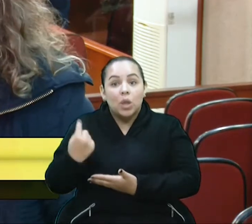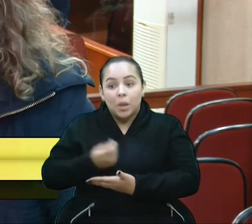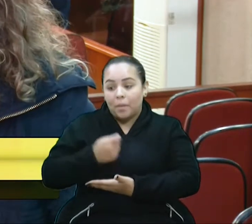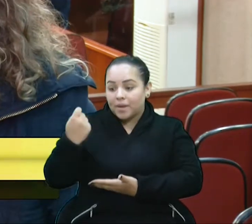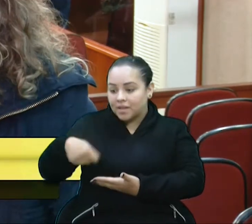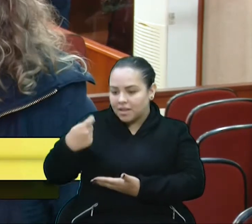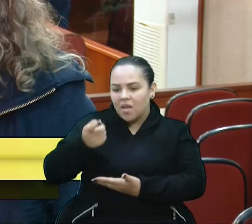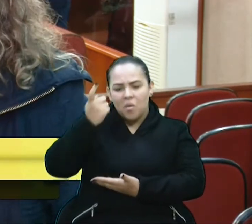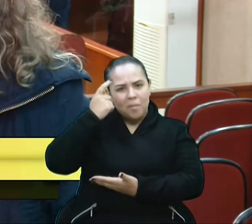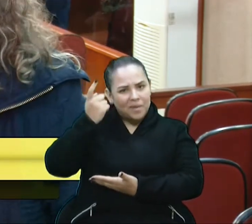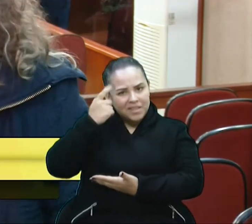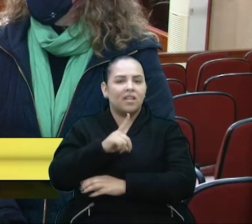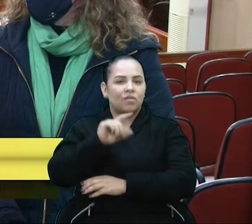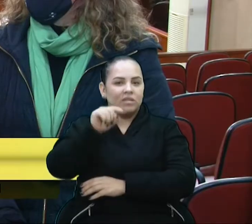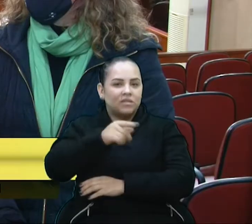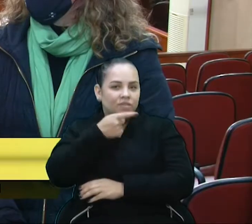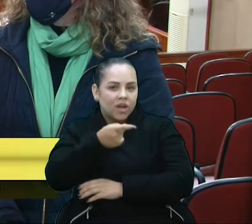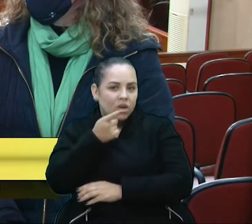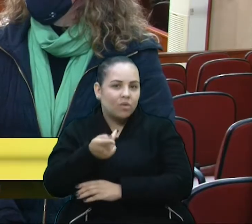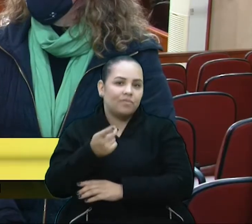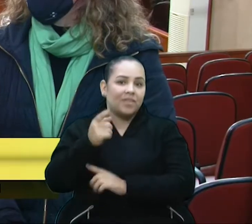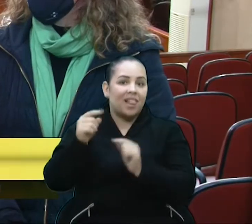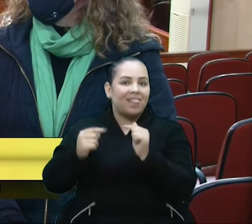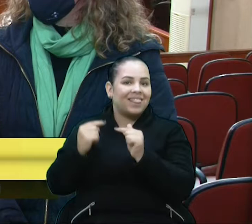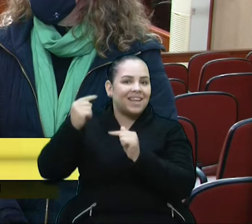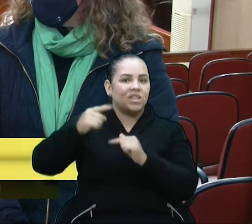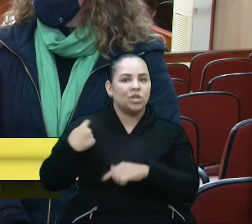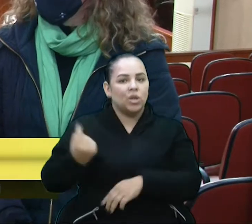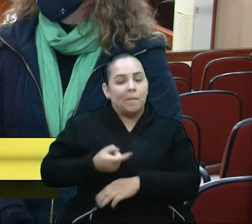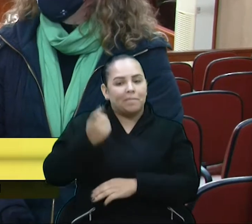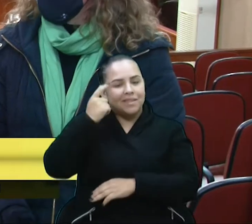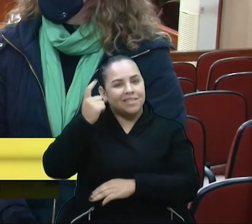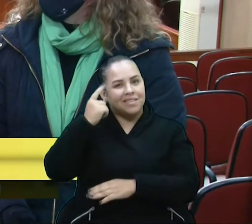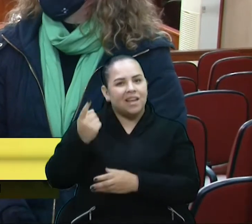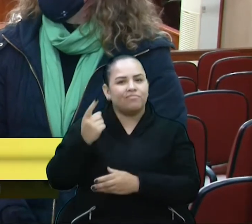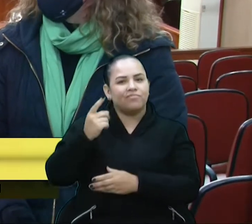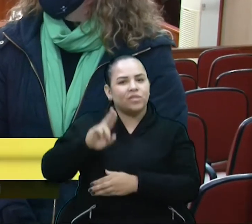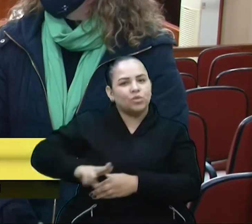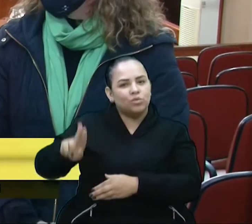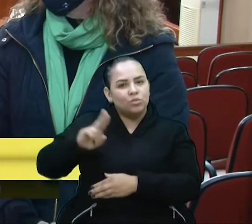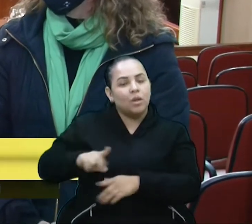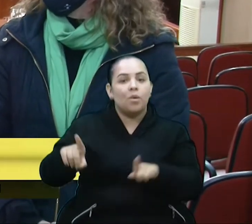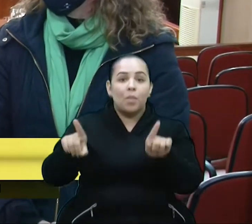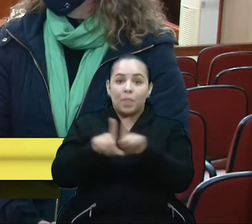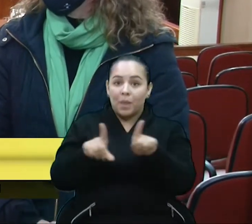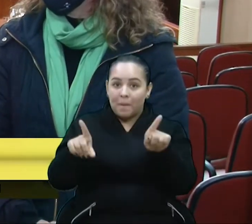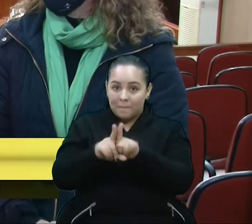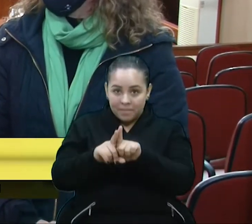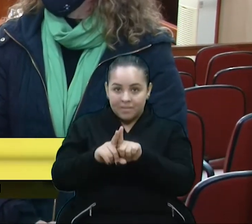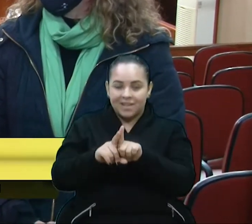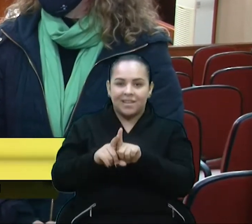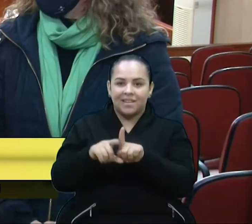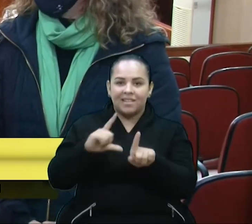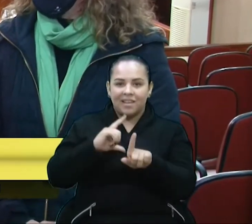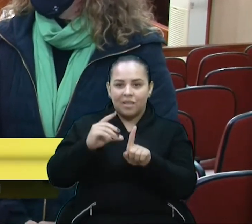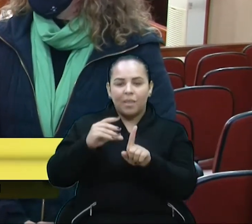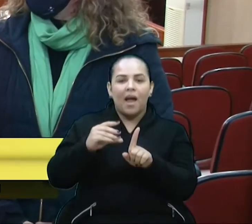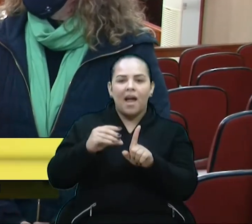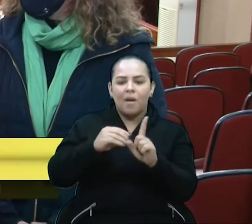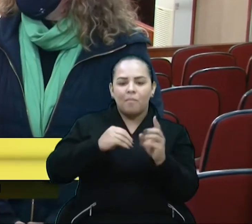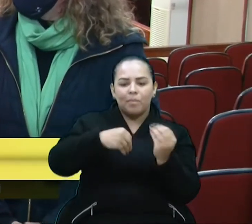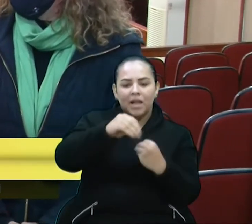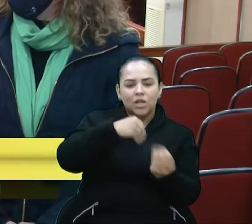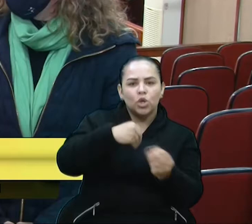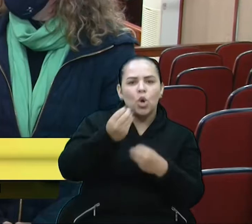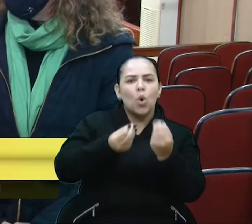como a gente utiliza o plástico. Para além de a gente pensar essa questão do consumo, também a questão da reciclagem, do destinamento